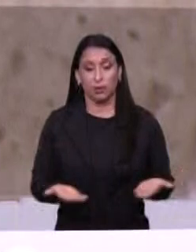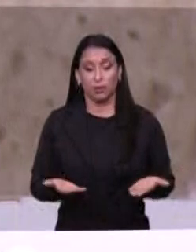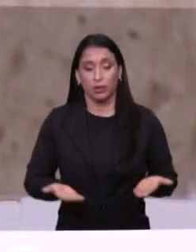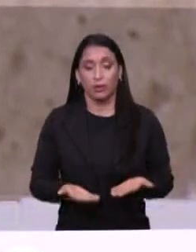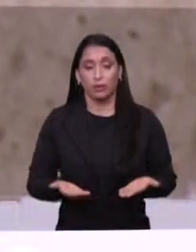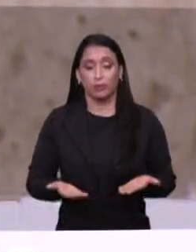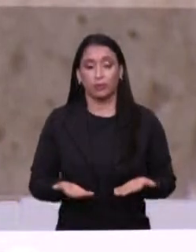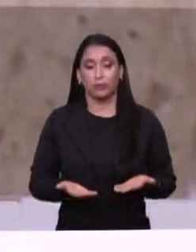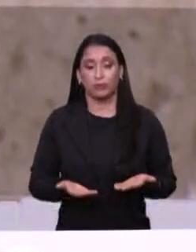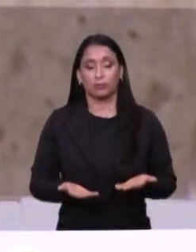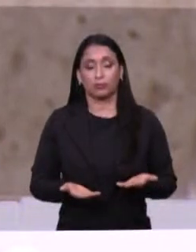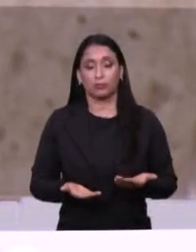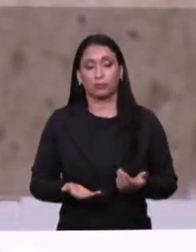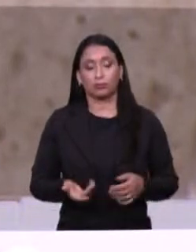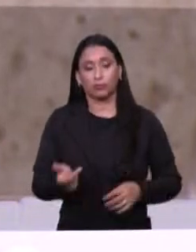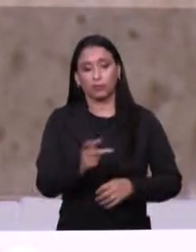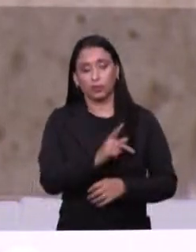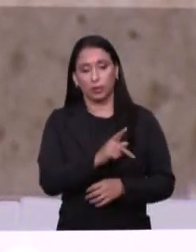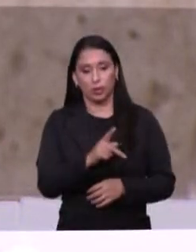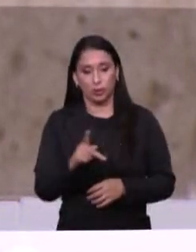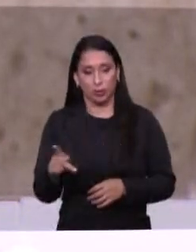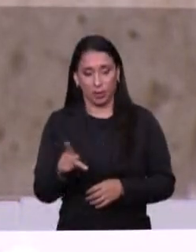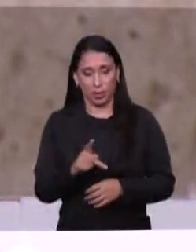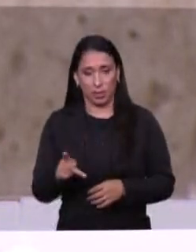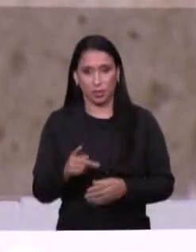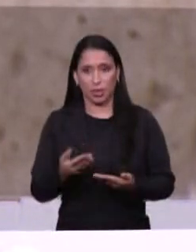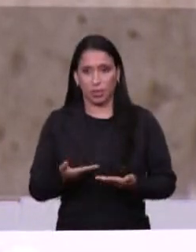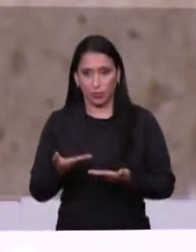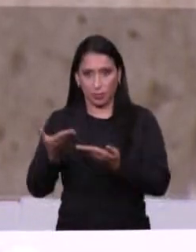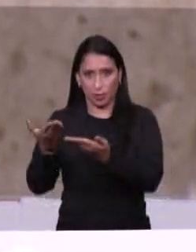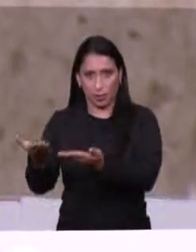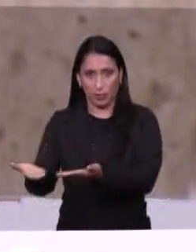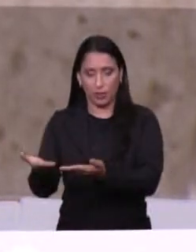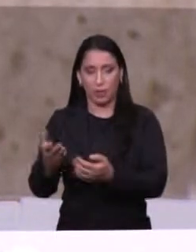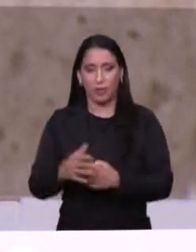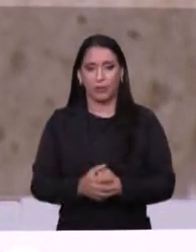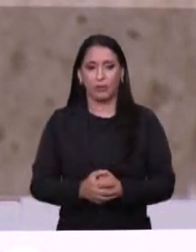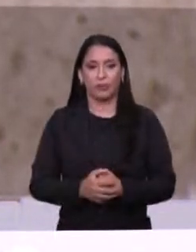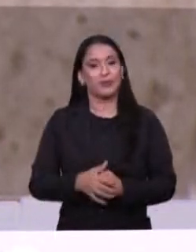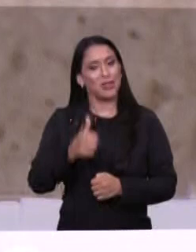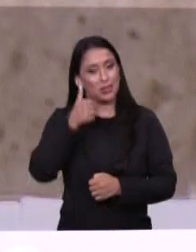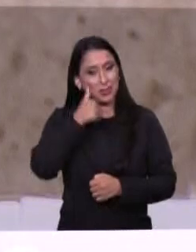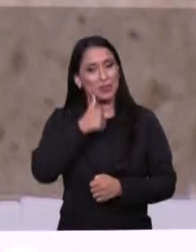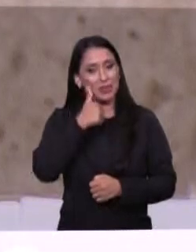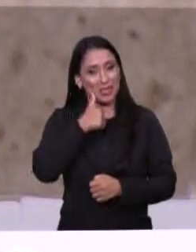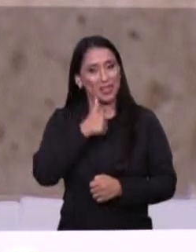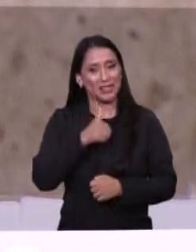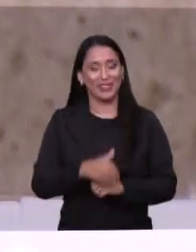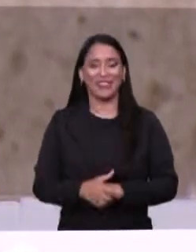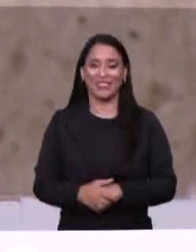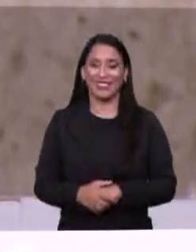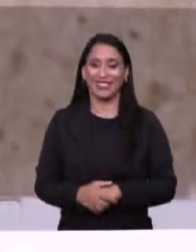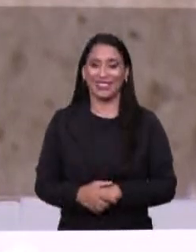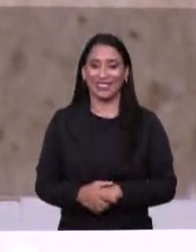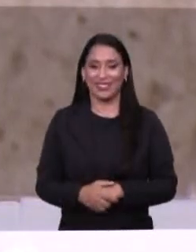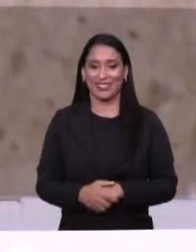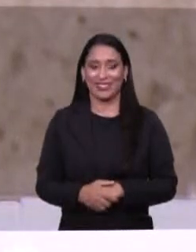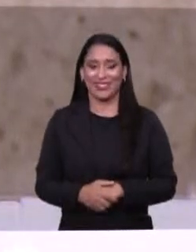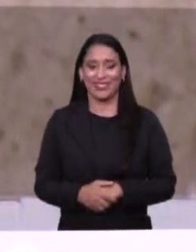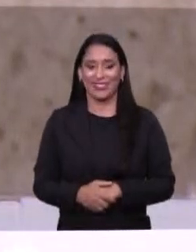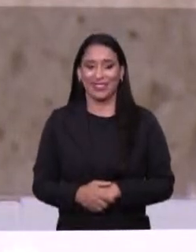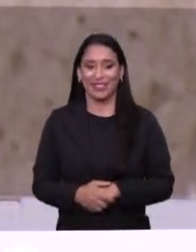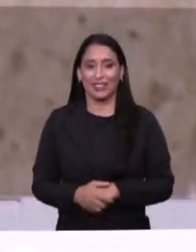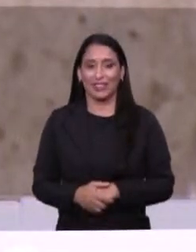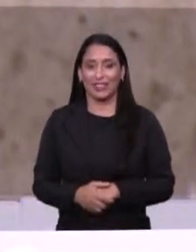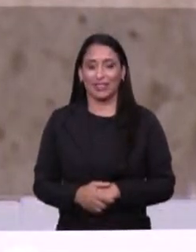ao excelentíssimo senhor presidente da República para a escolha. Mas será uma mulher. Sim, com certeza.